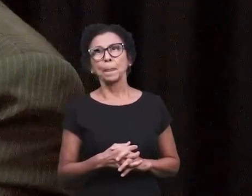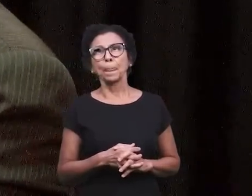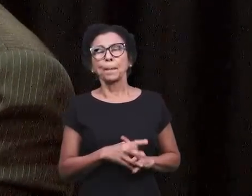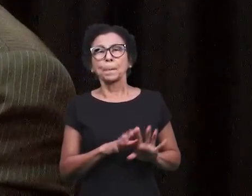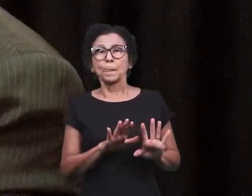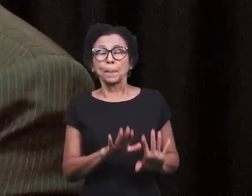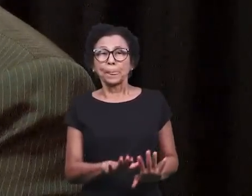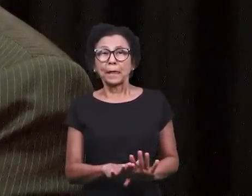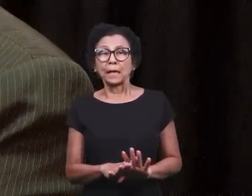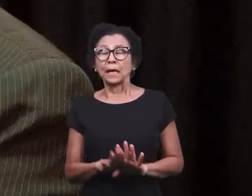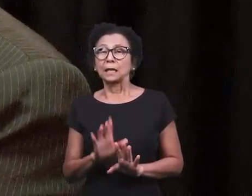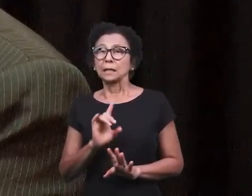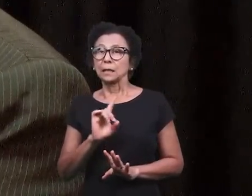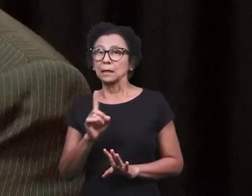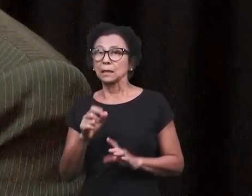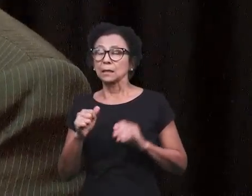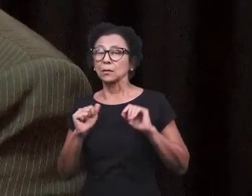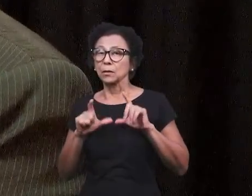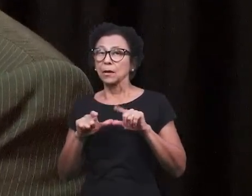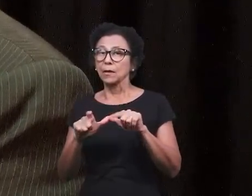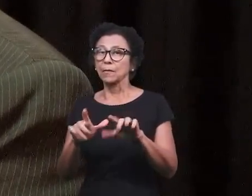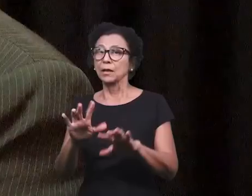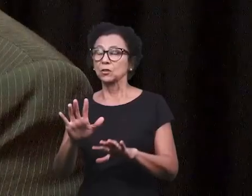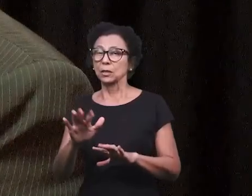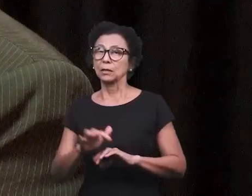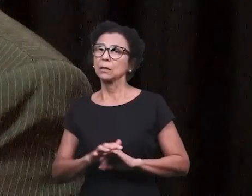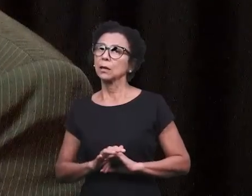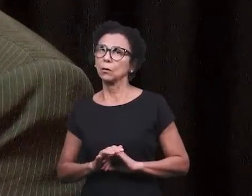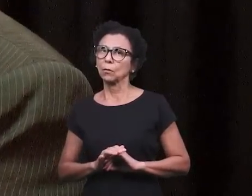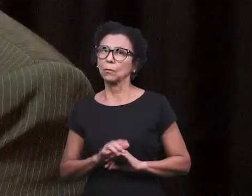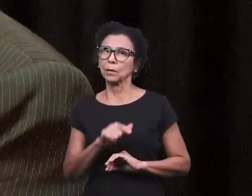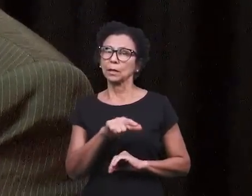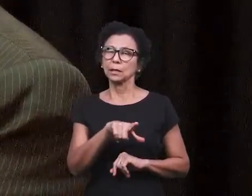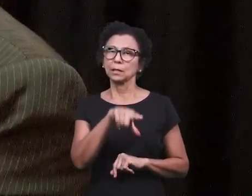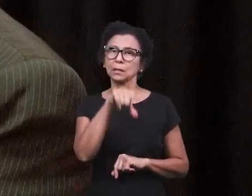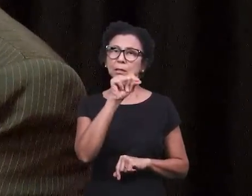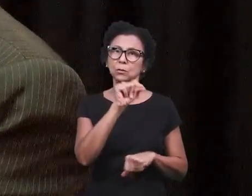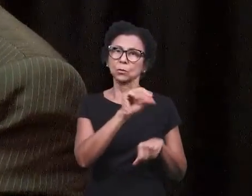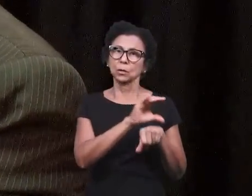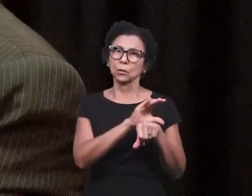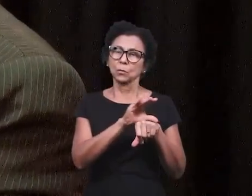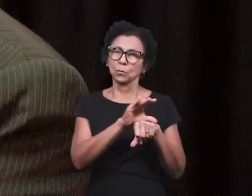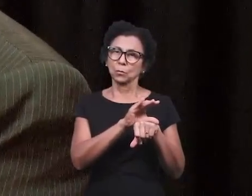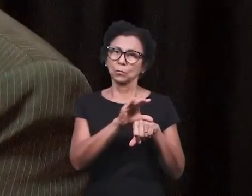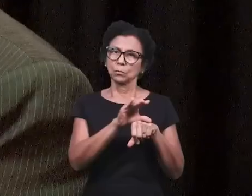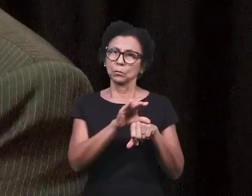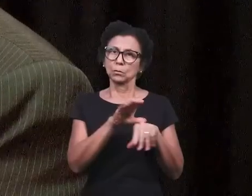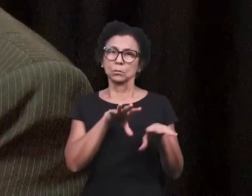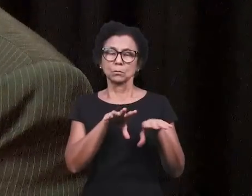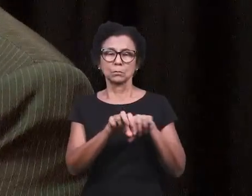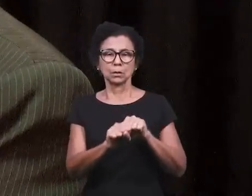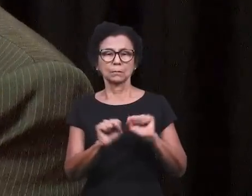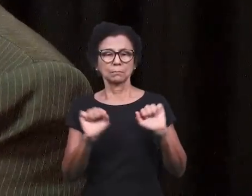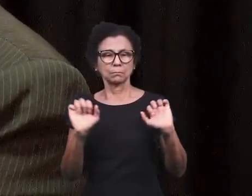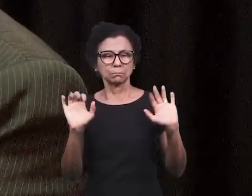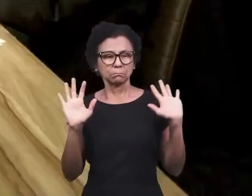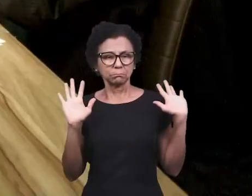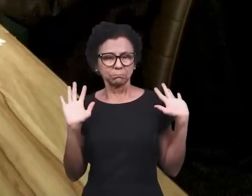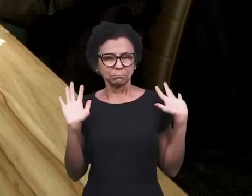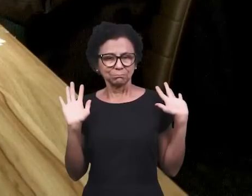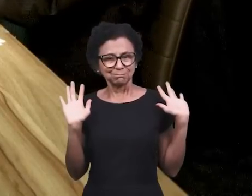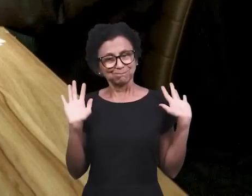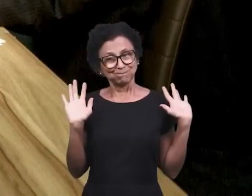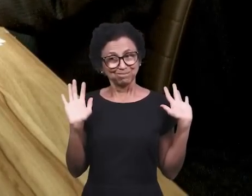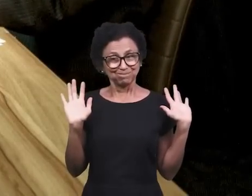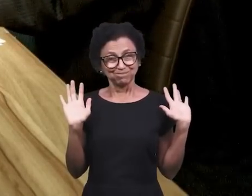viagem para fazer aquele curso não estava no roteiro dele. E ele me manteve em suspenso. Até o último